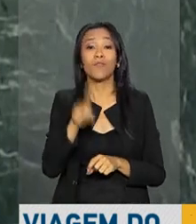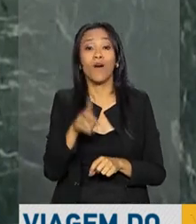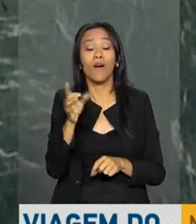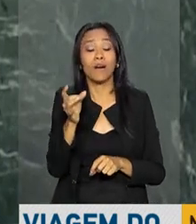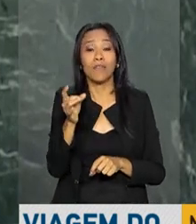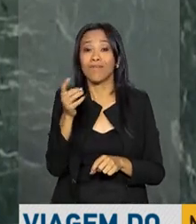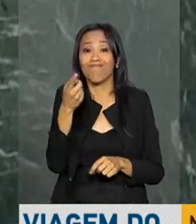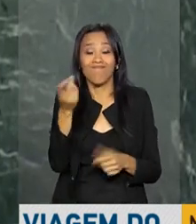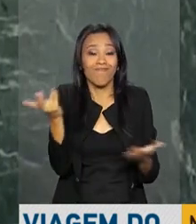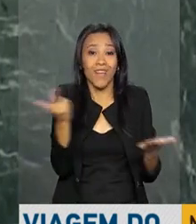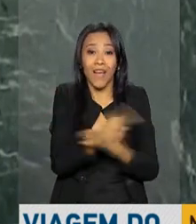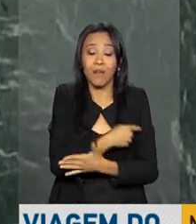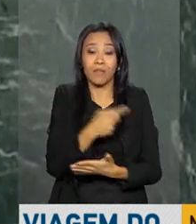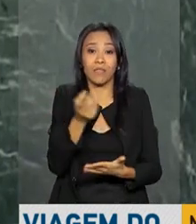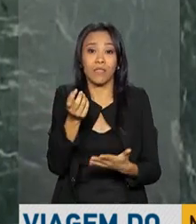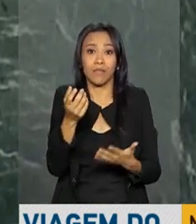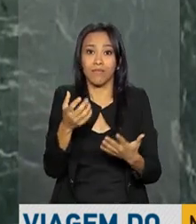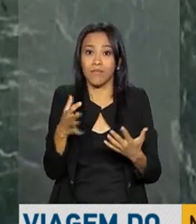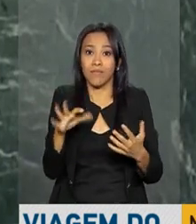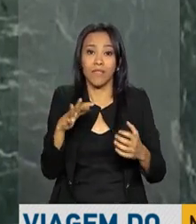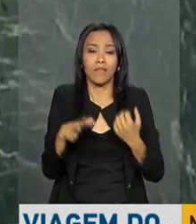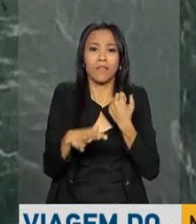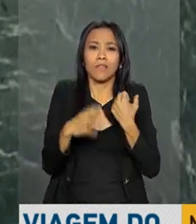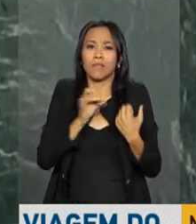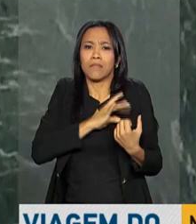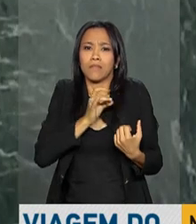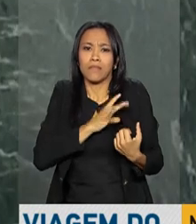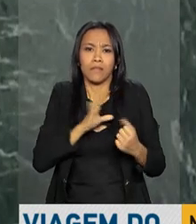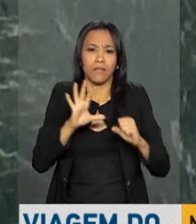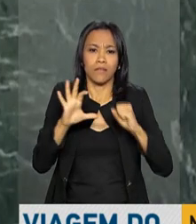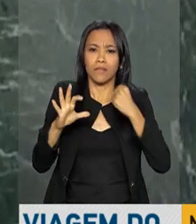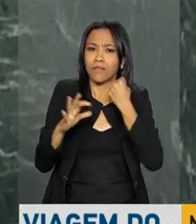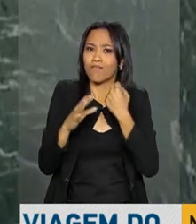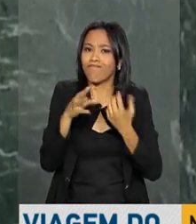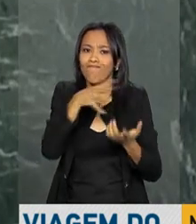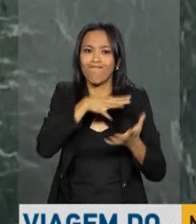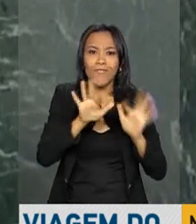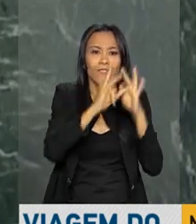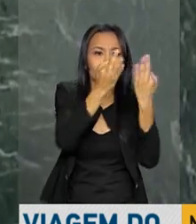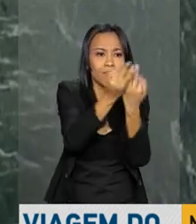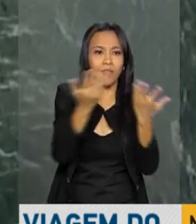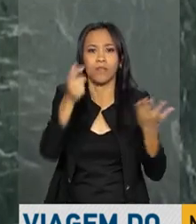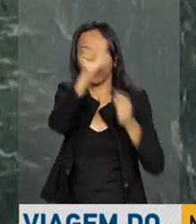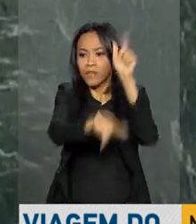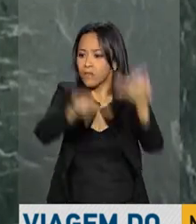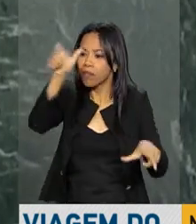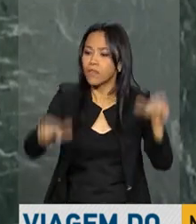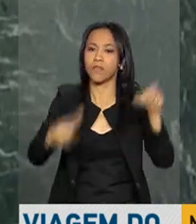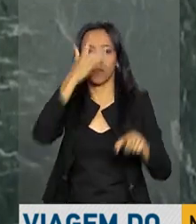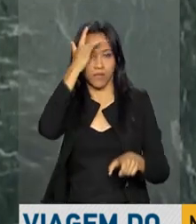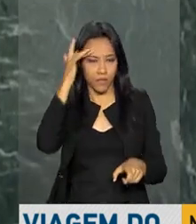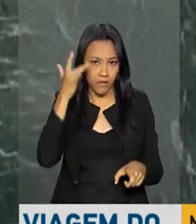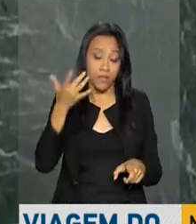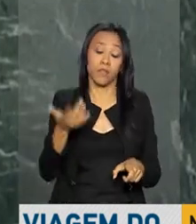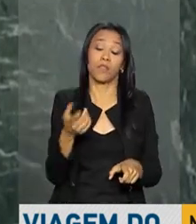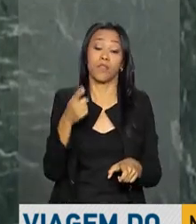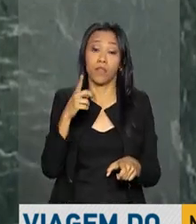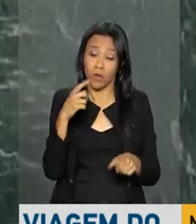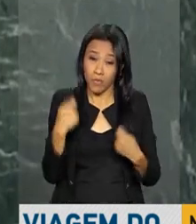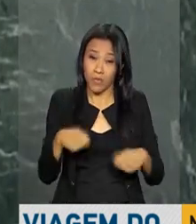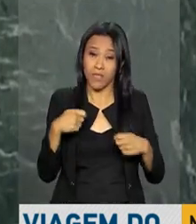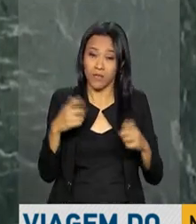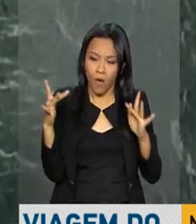a tranquilidade dos indivíduos e das famílias. Apenas de forma coordenada e